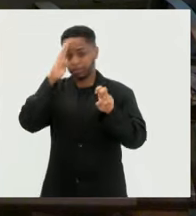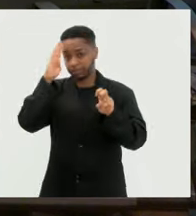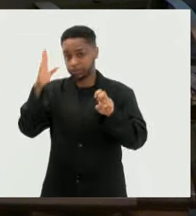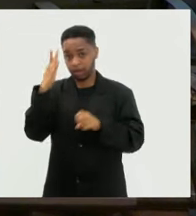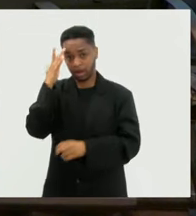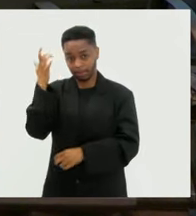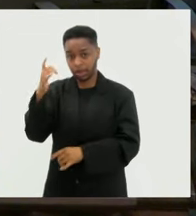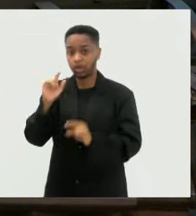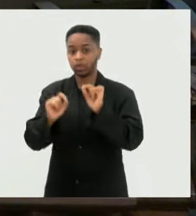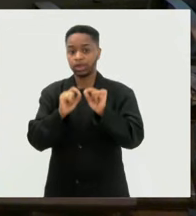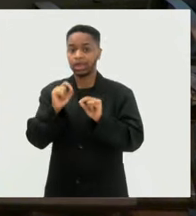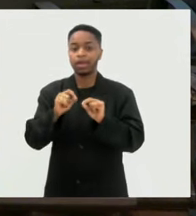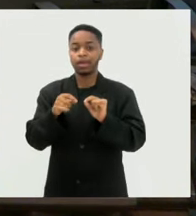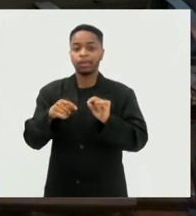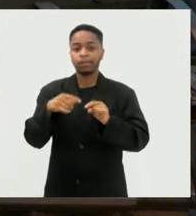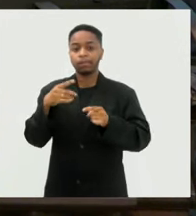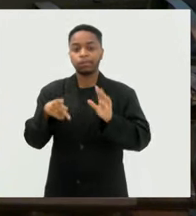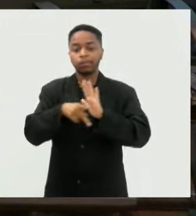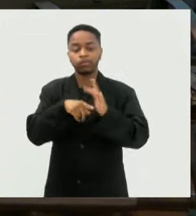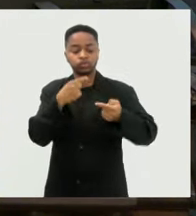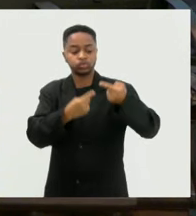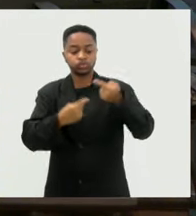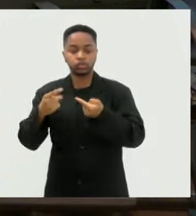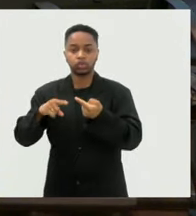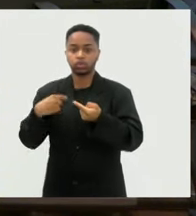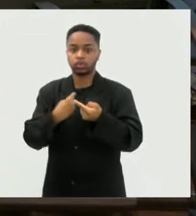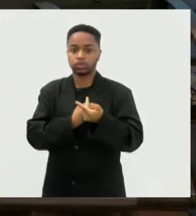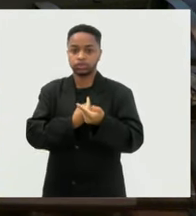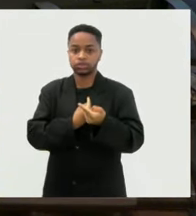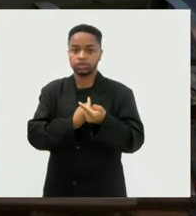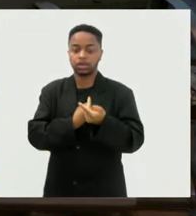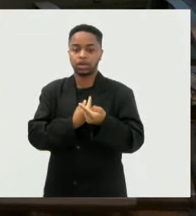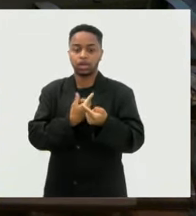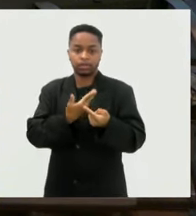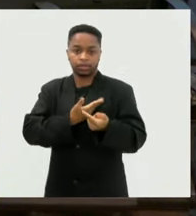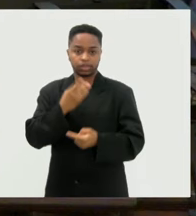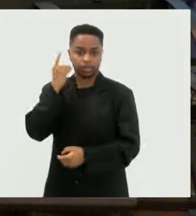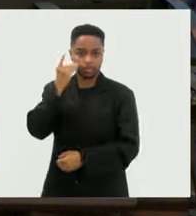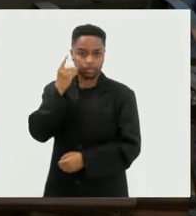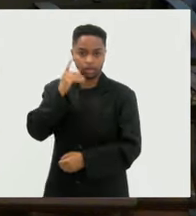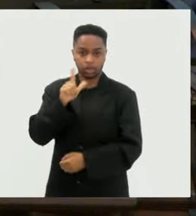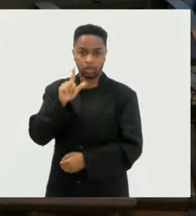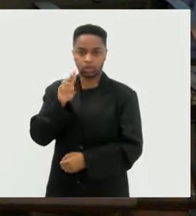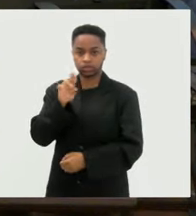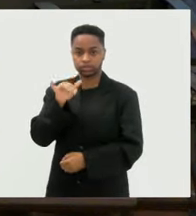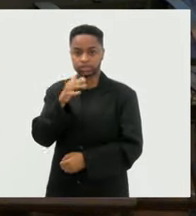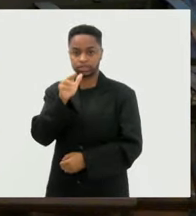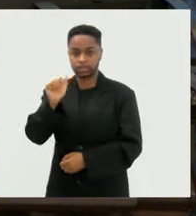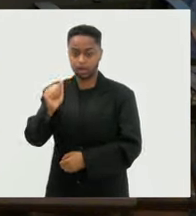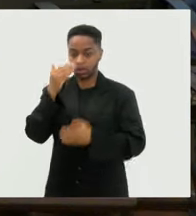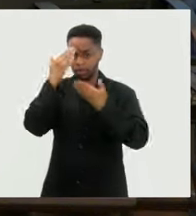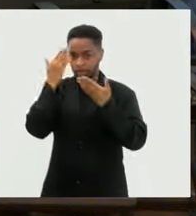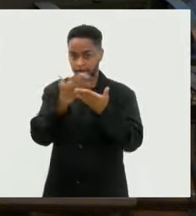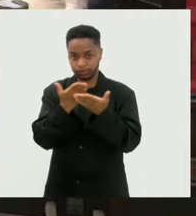a questão da nossa companheira deputada Lucinha. Muito obrigado a todos. Passa-se ao